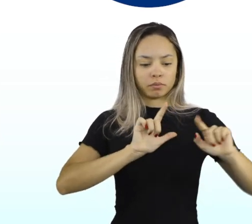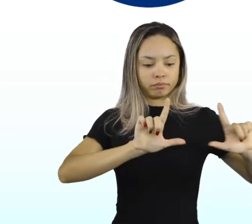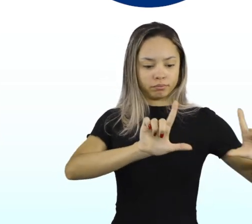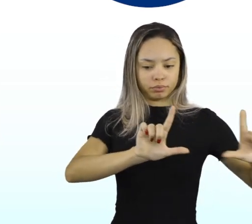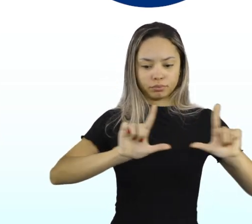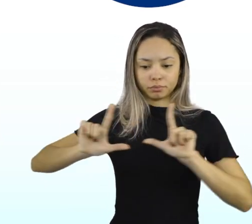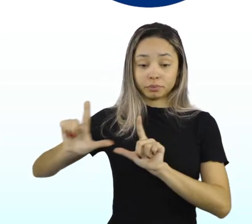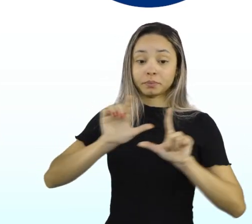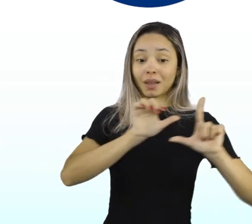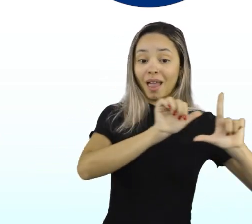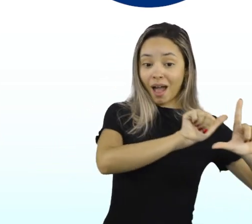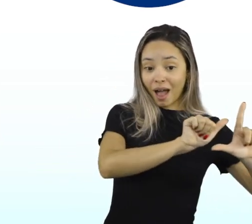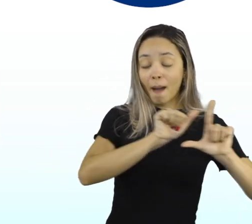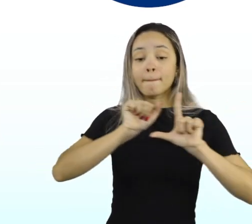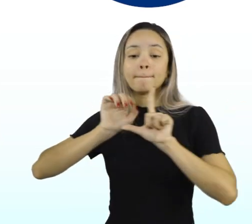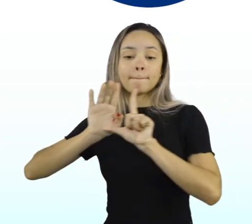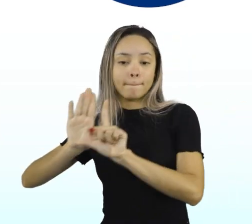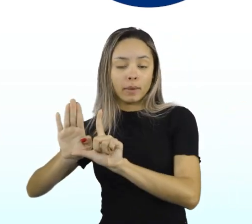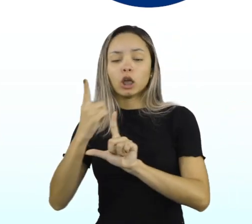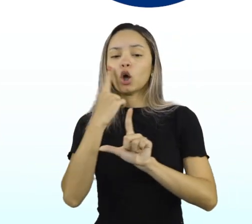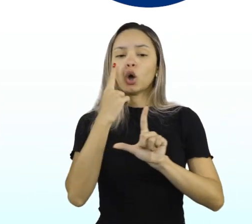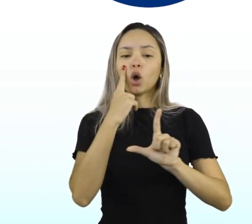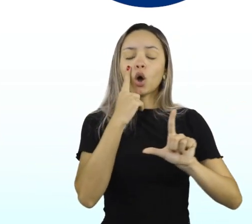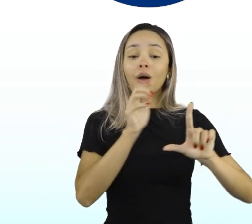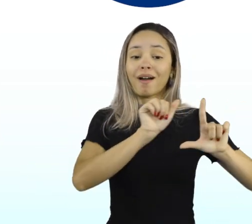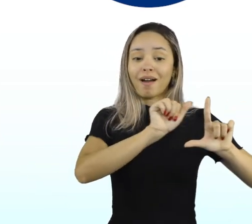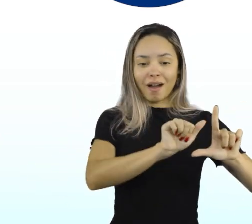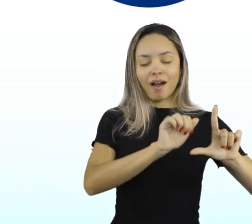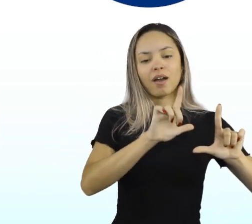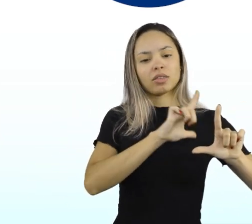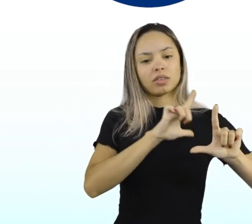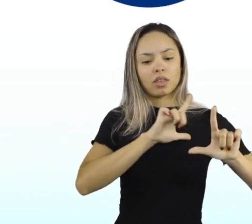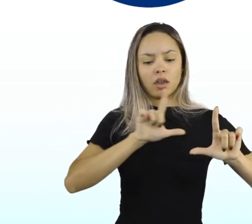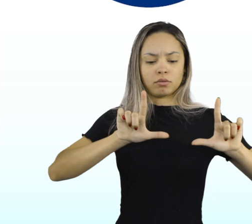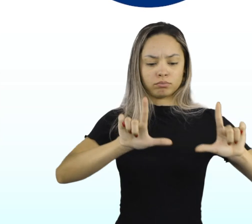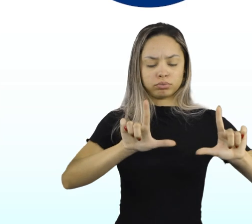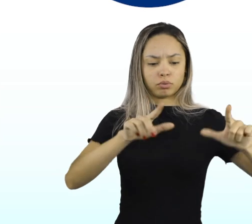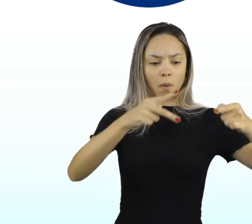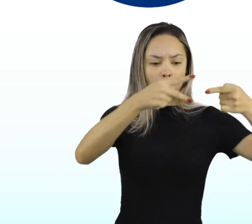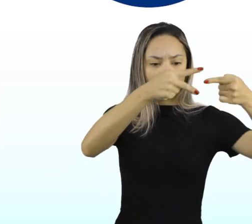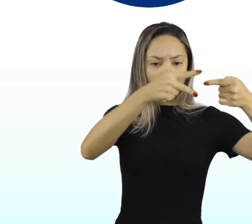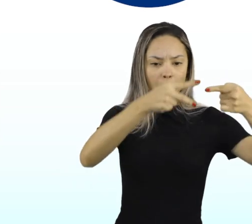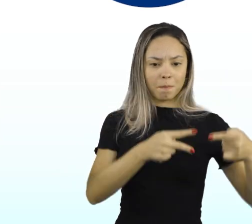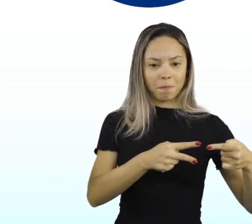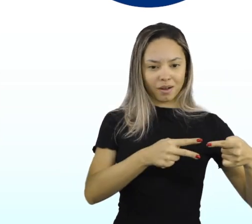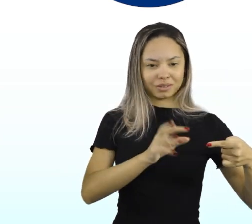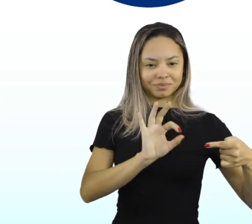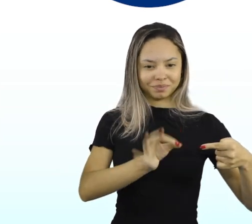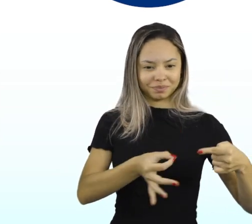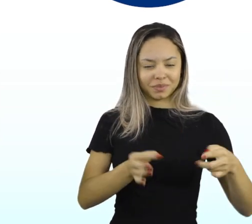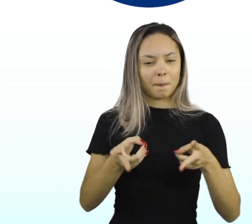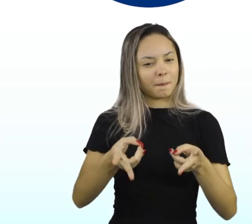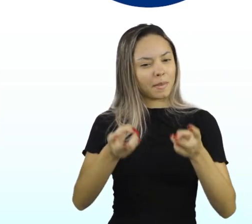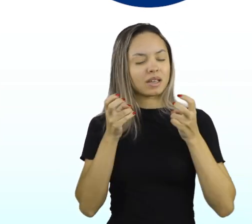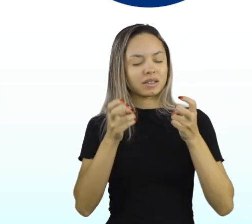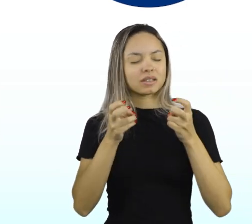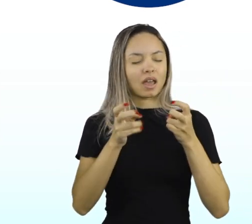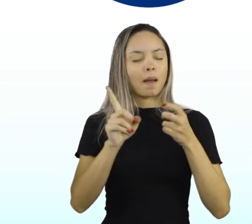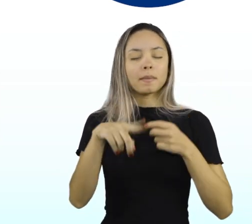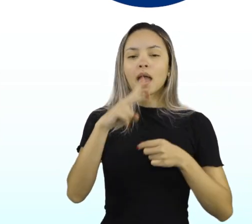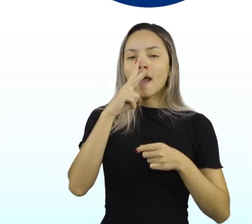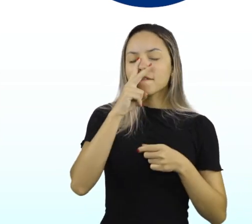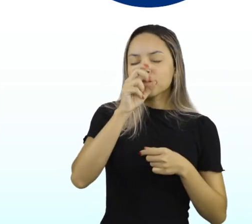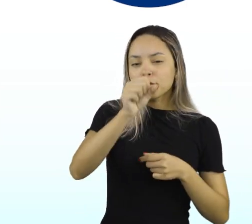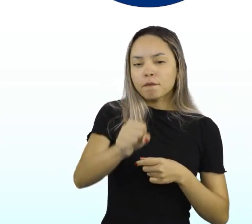blocos, letra A e letra B. Veja que no primeiro bloquinho, na letra A, você tem uma força de 3 newtons e 4 newtons. Então, como